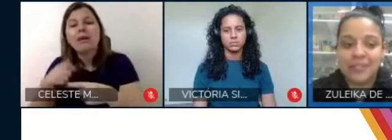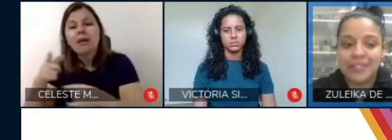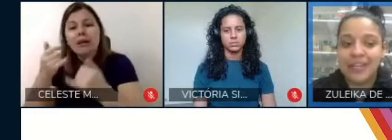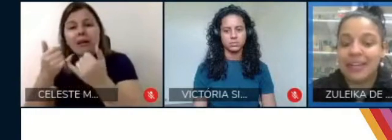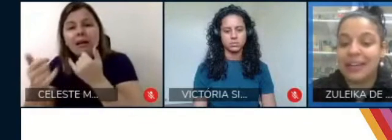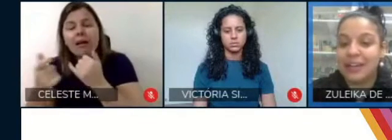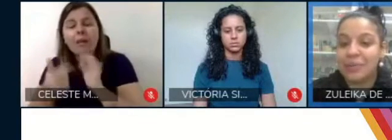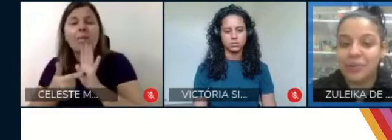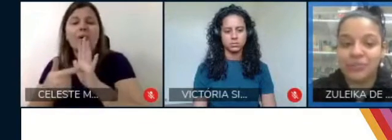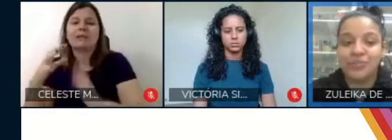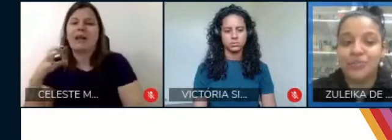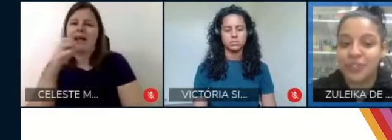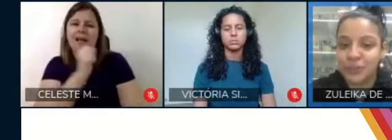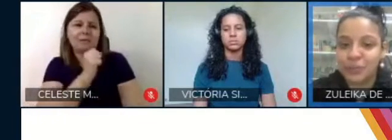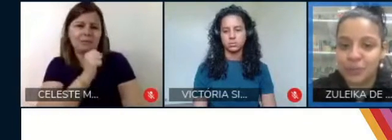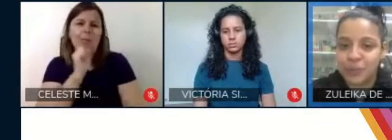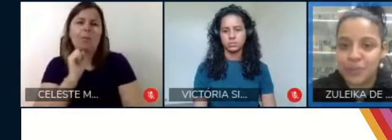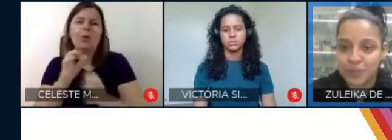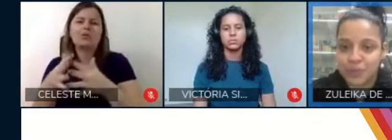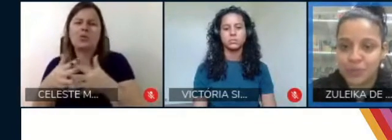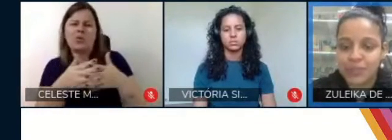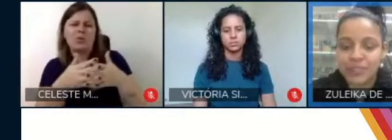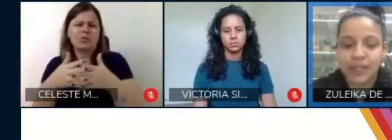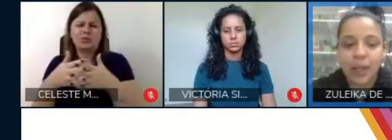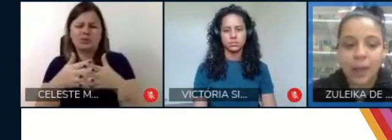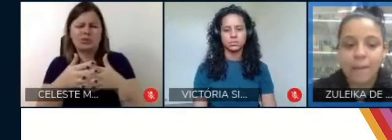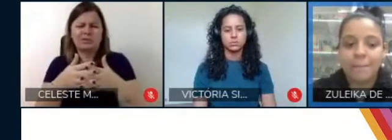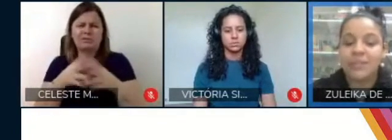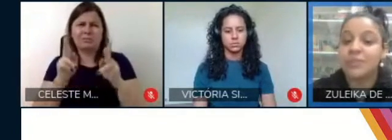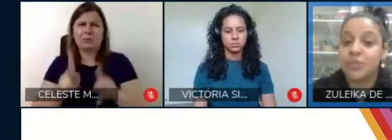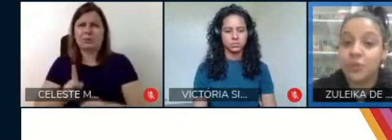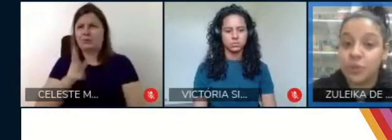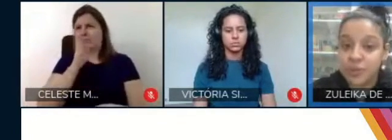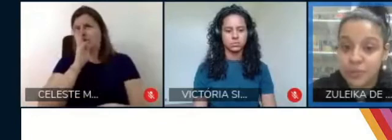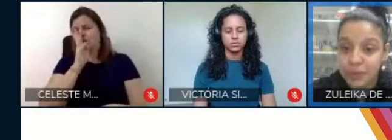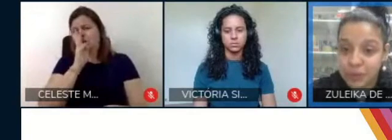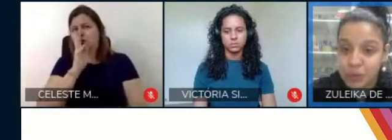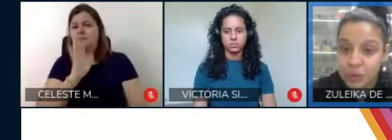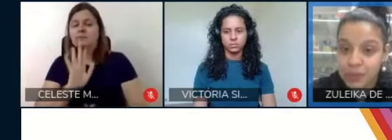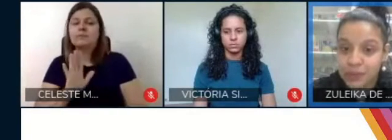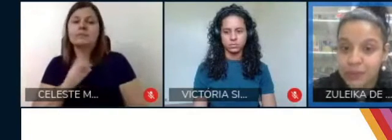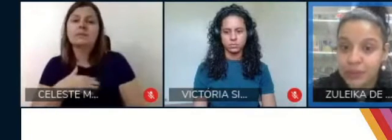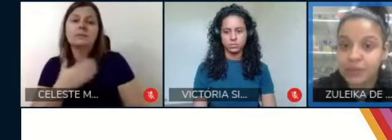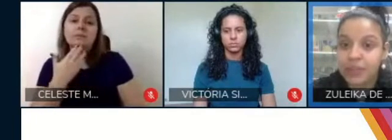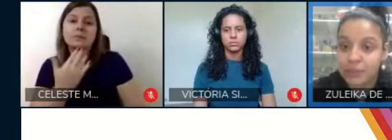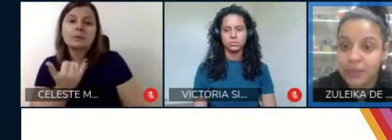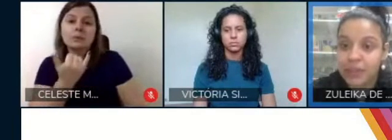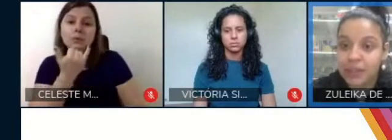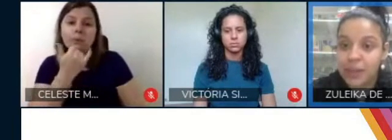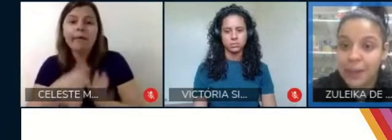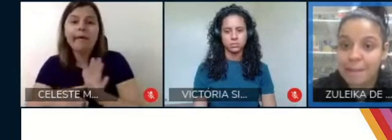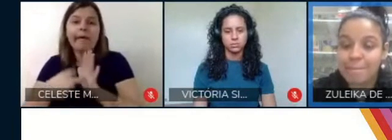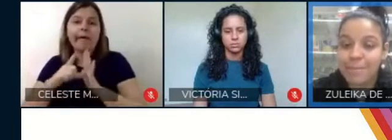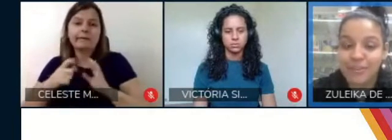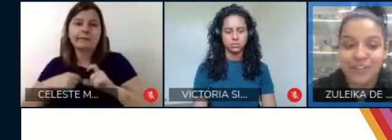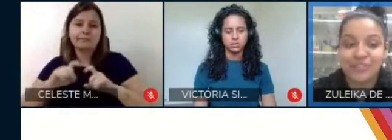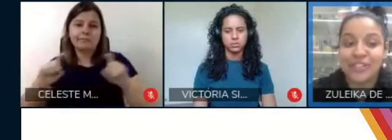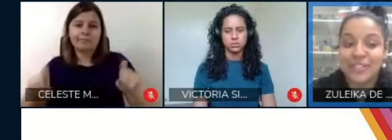somos rápidas e aí acaba confundindo um pouco as pessoas, né? Peço desculpas pelo meu computador não ter